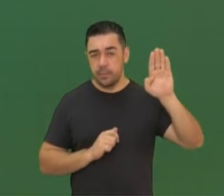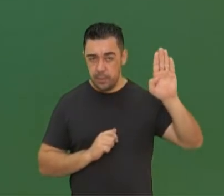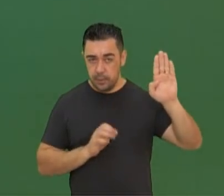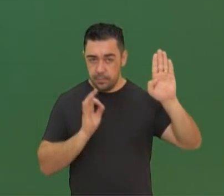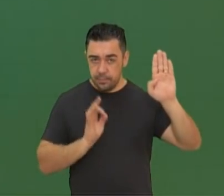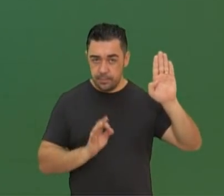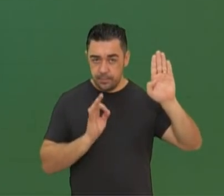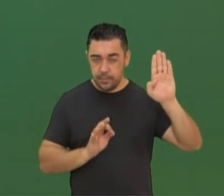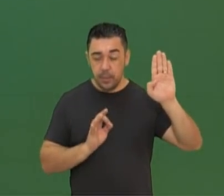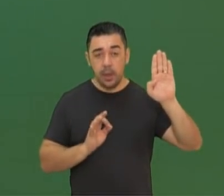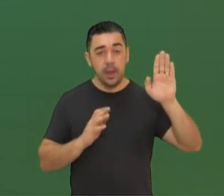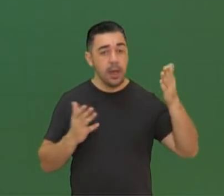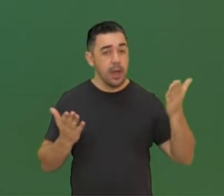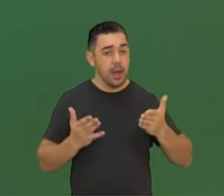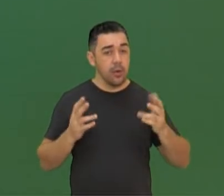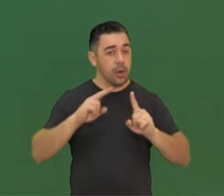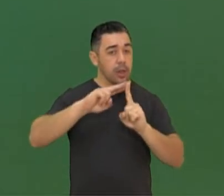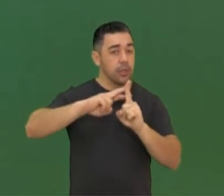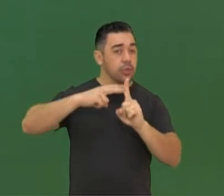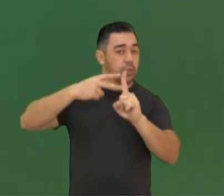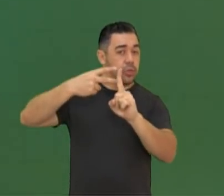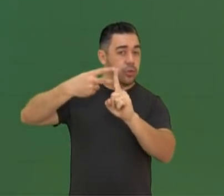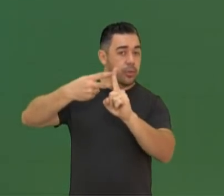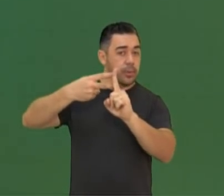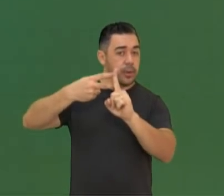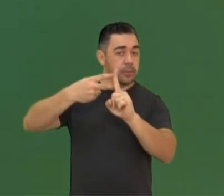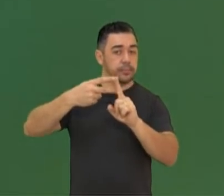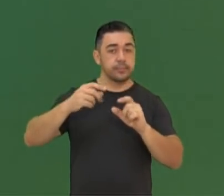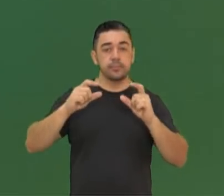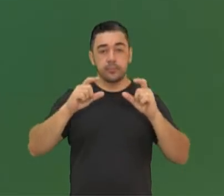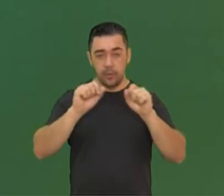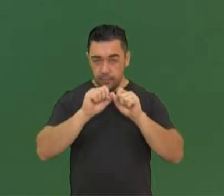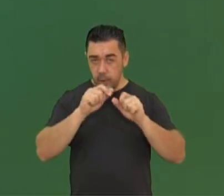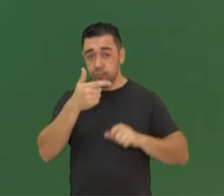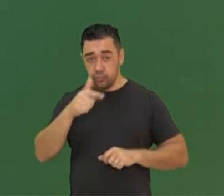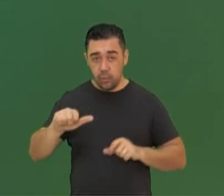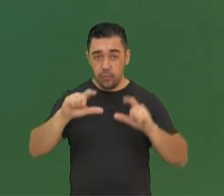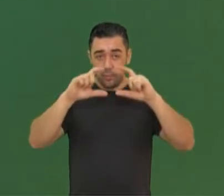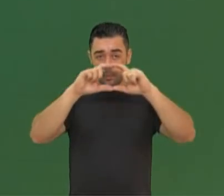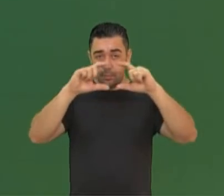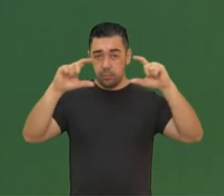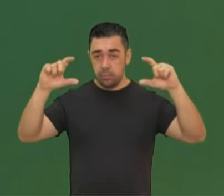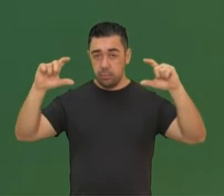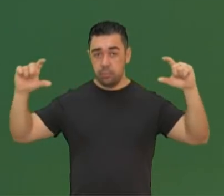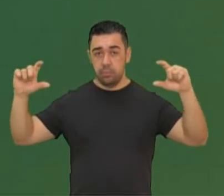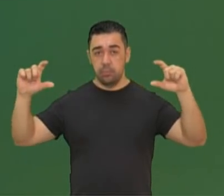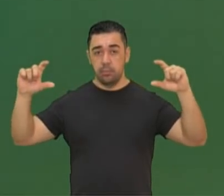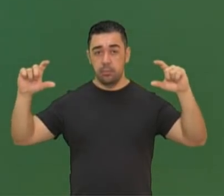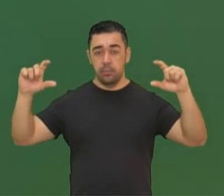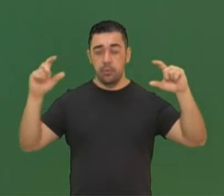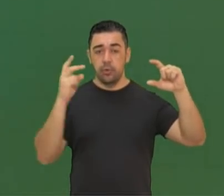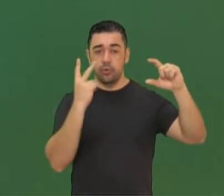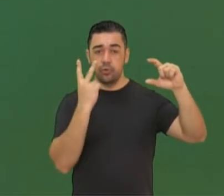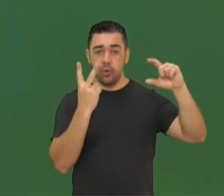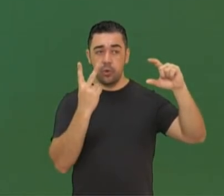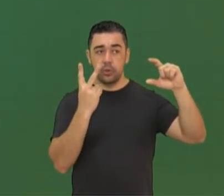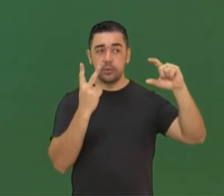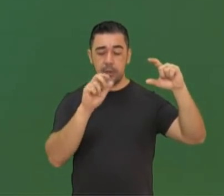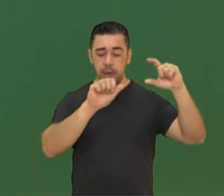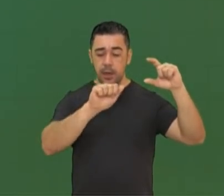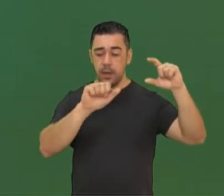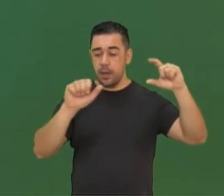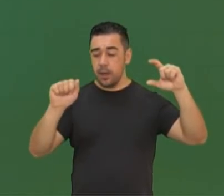certo? E eu vou duplicar a partir de agora o comprimento. Então, eu pego e desenho um novo retângulo e o meu comprimento vai ser 2 vezes o comprimento